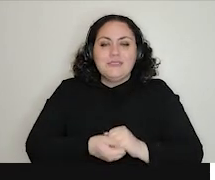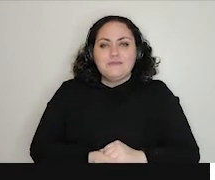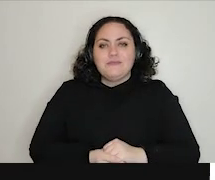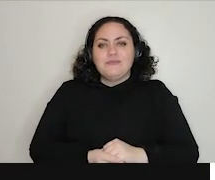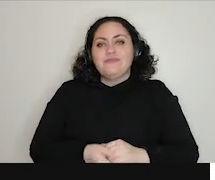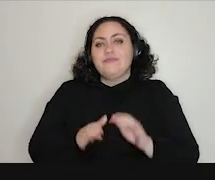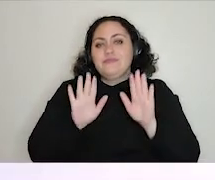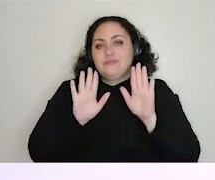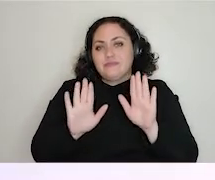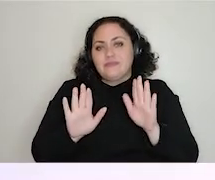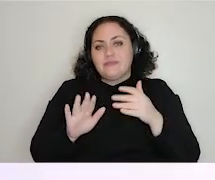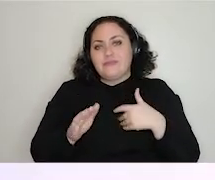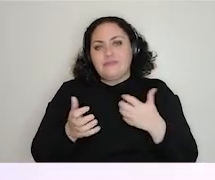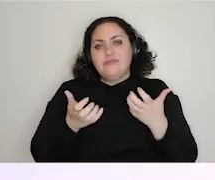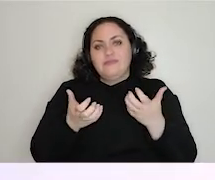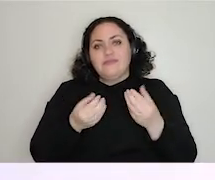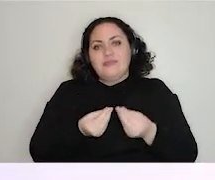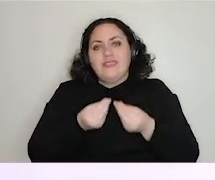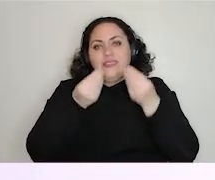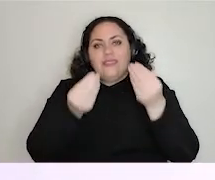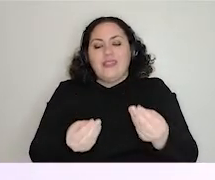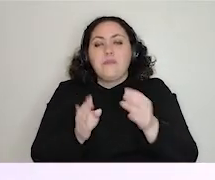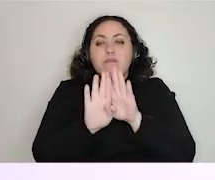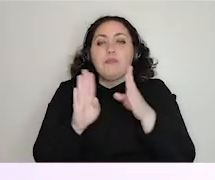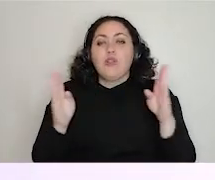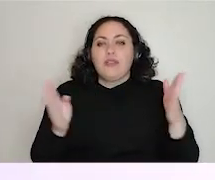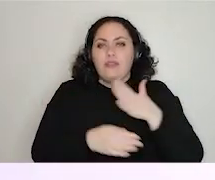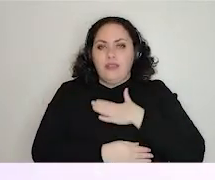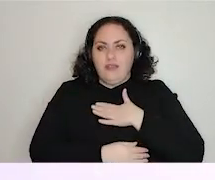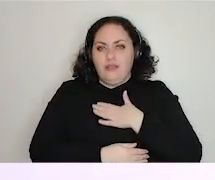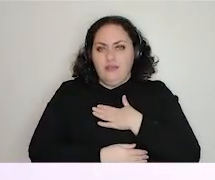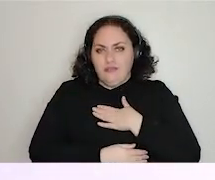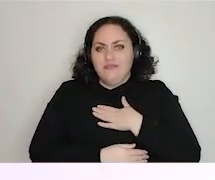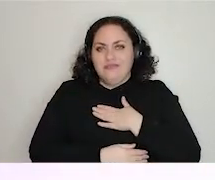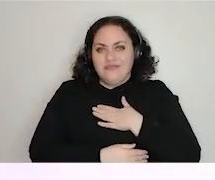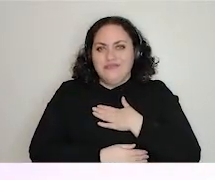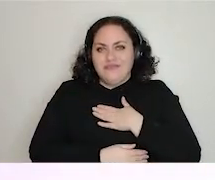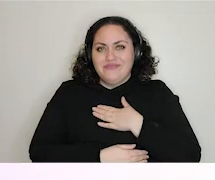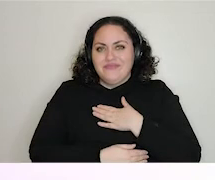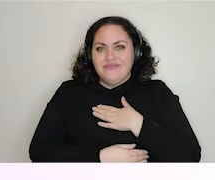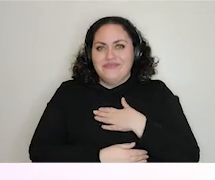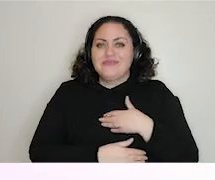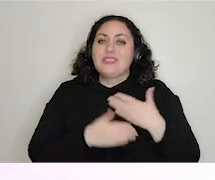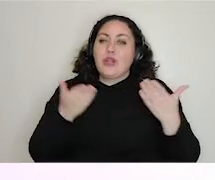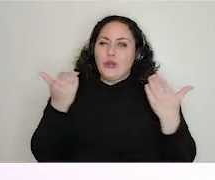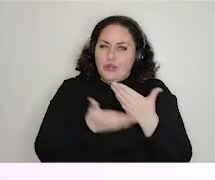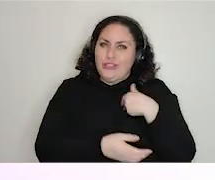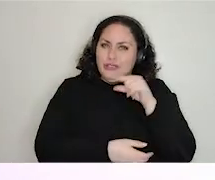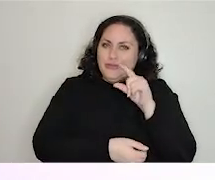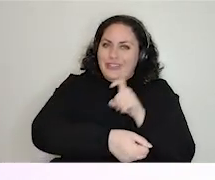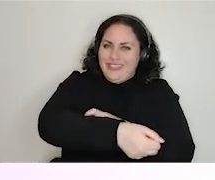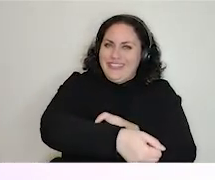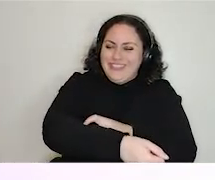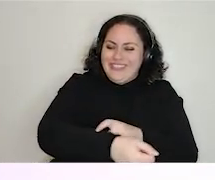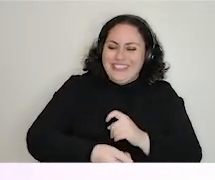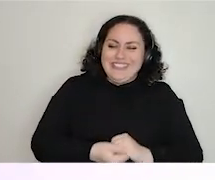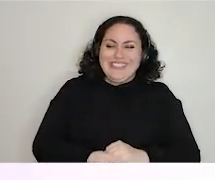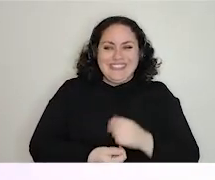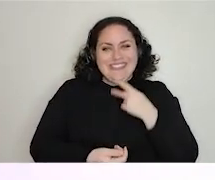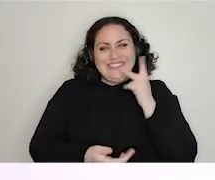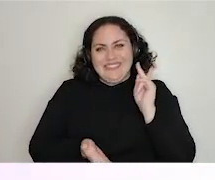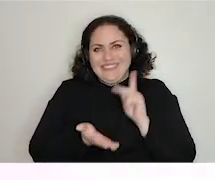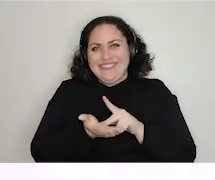por eu ter passado bastante do horário, mas eu vou fornecer para vocês uma biblioteca que eu fiz, né? Hoje eu estou um